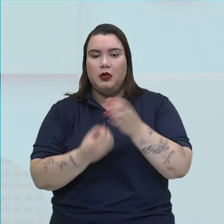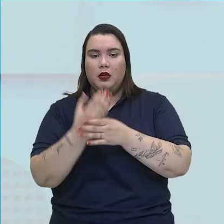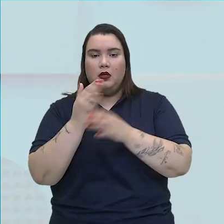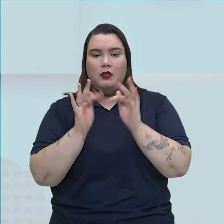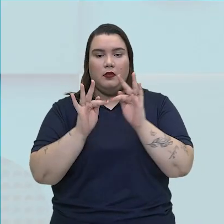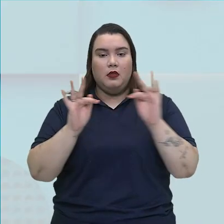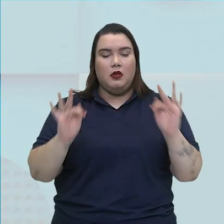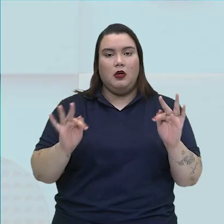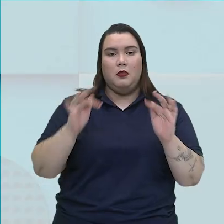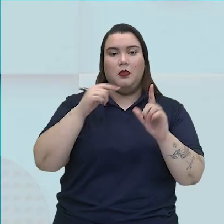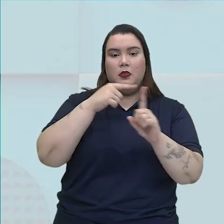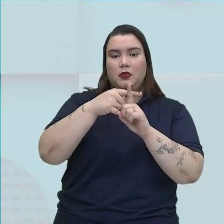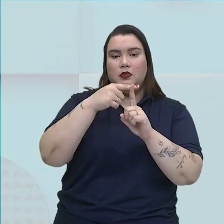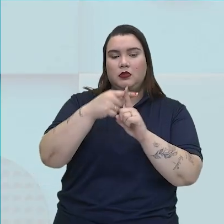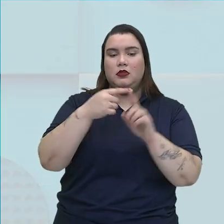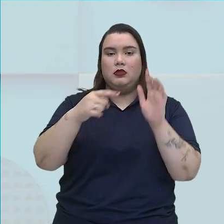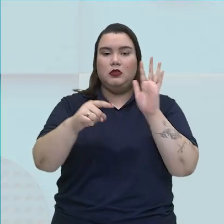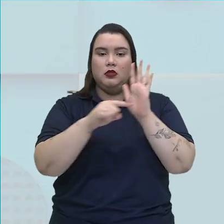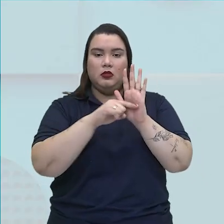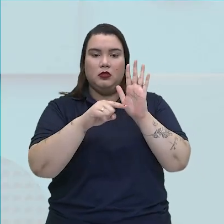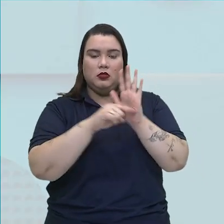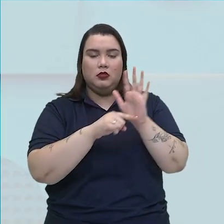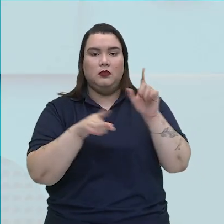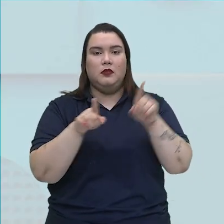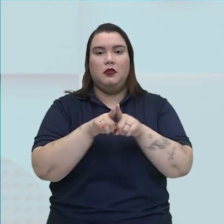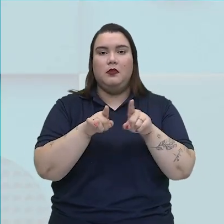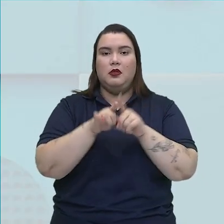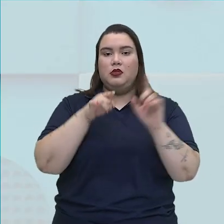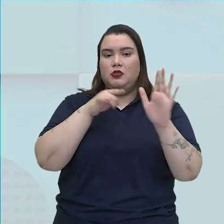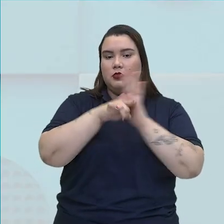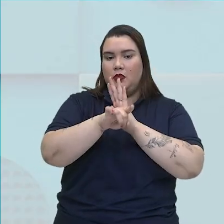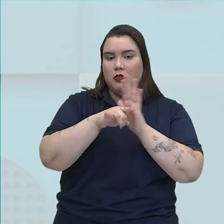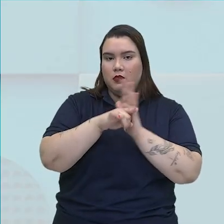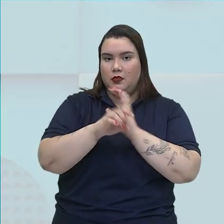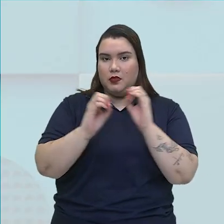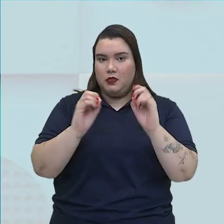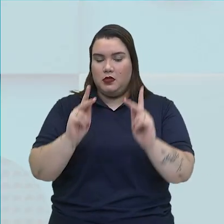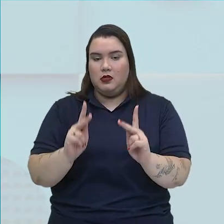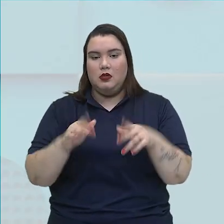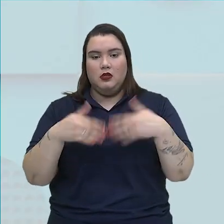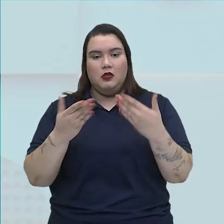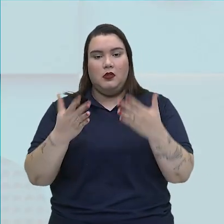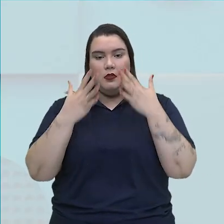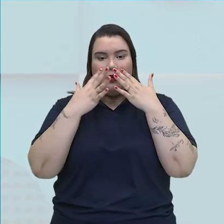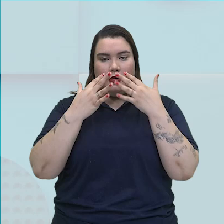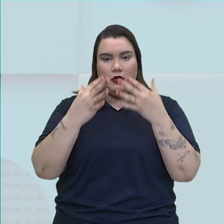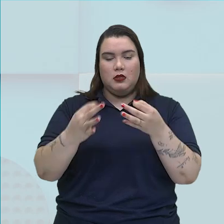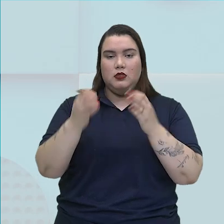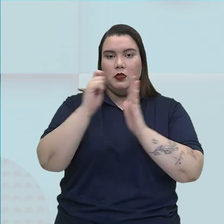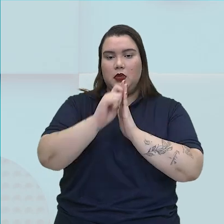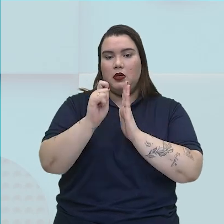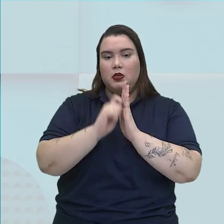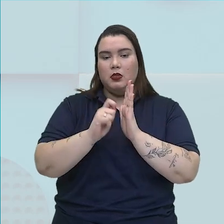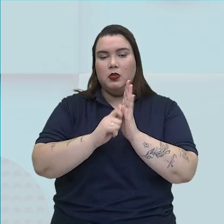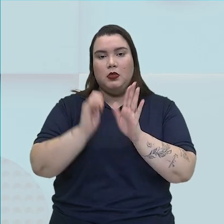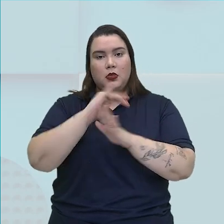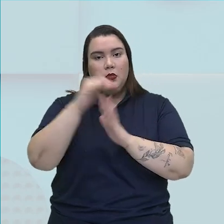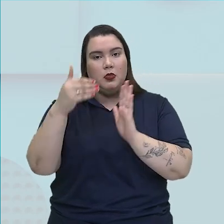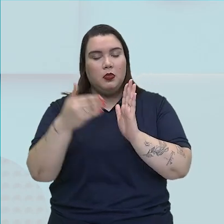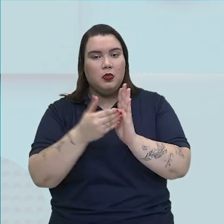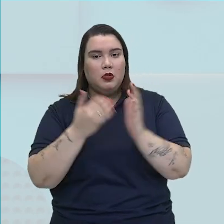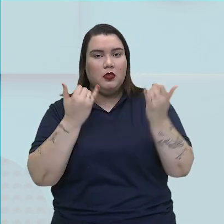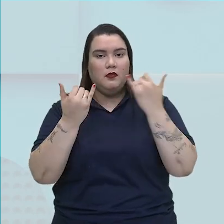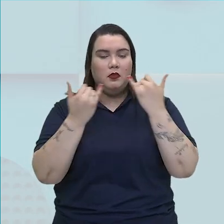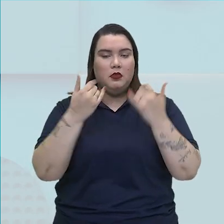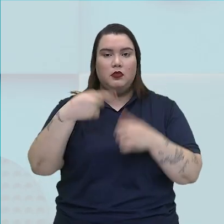frases afirmativas, negativas e interrogativas. Então, prestem bastante atenção, vão anotando aí as palavras que vocês